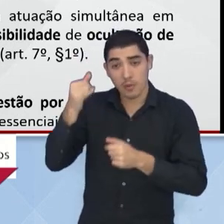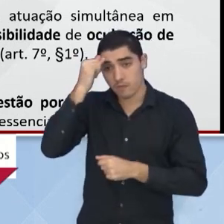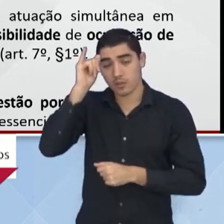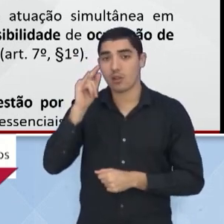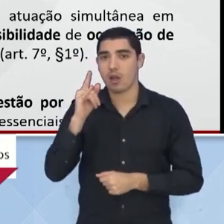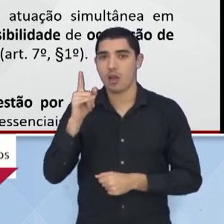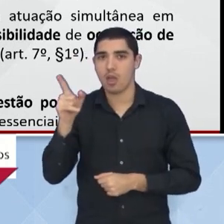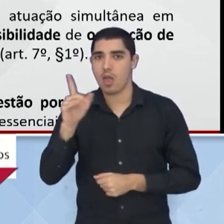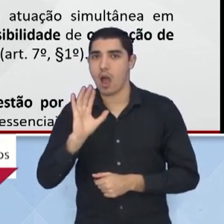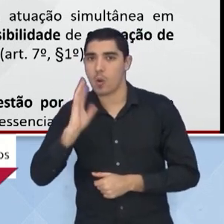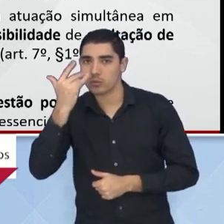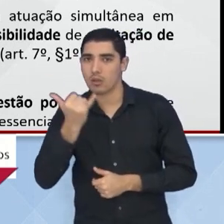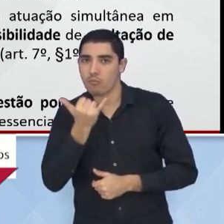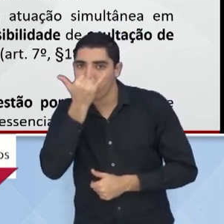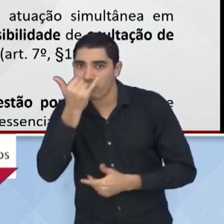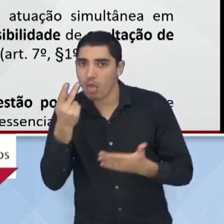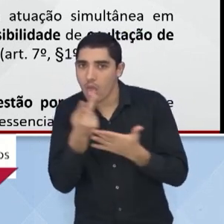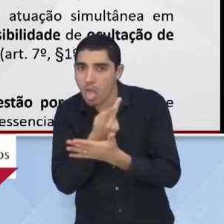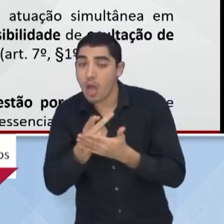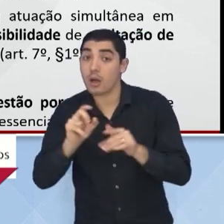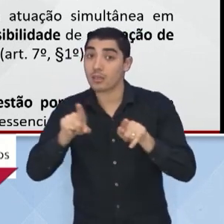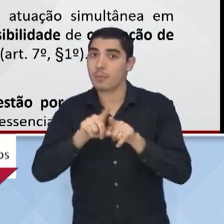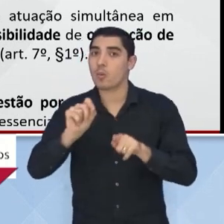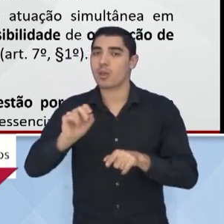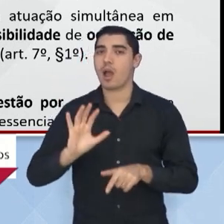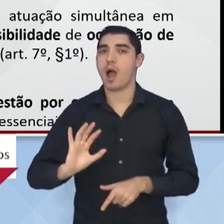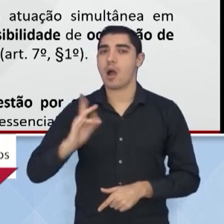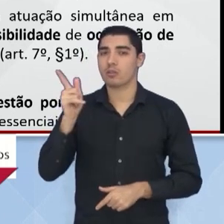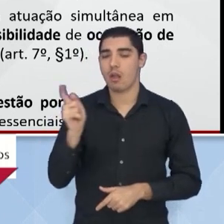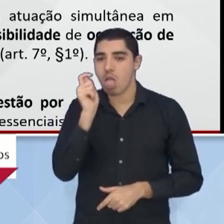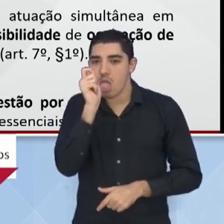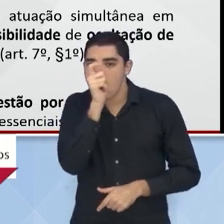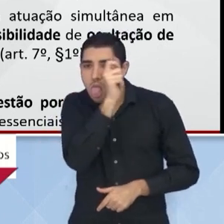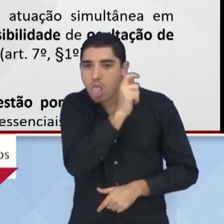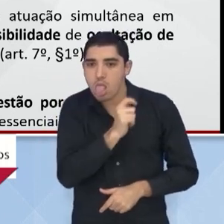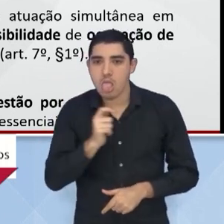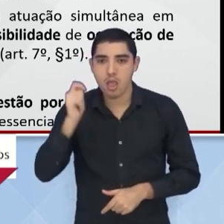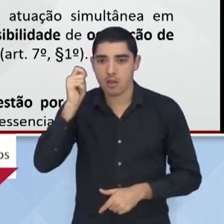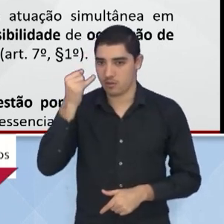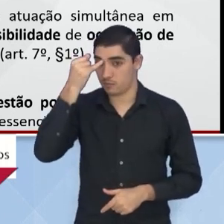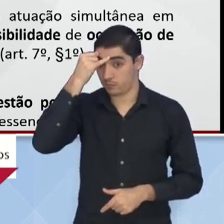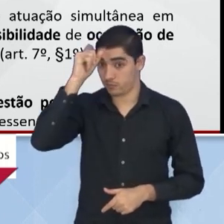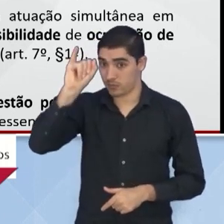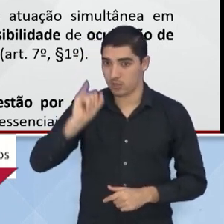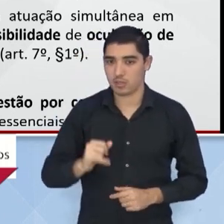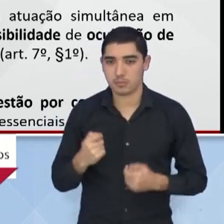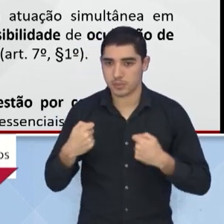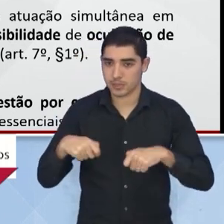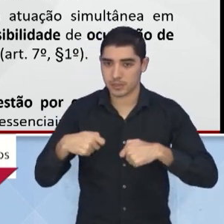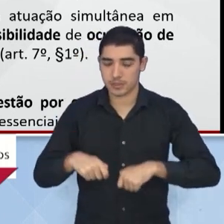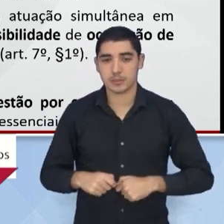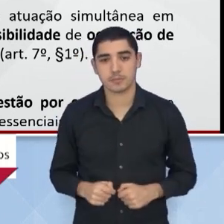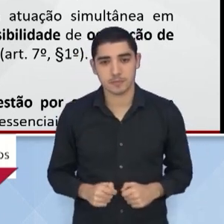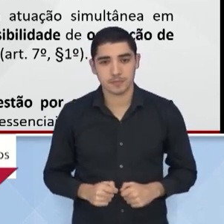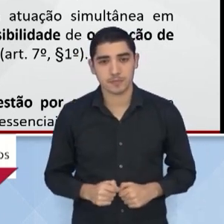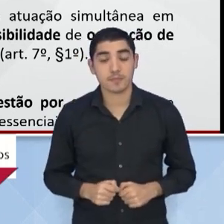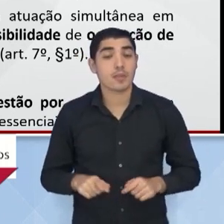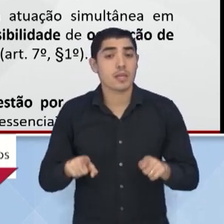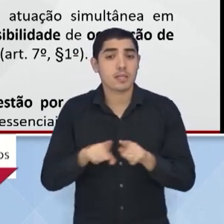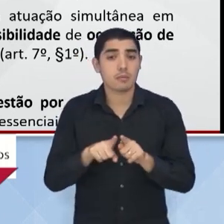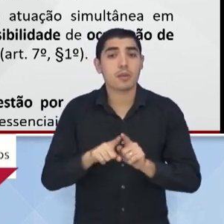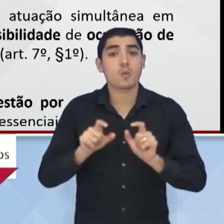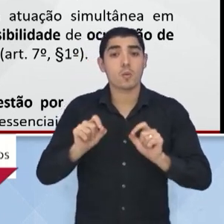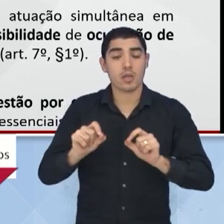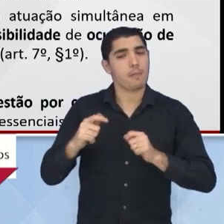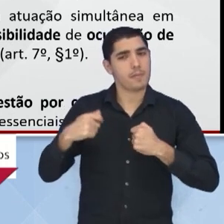de fraudes e também tomar medidas para fazer gestão por competências né então compete a